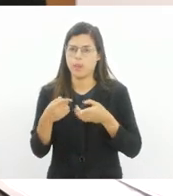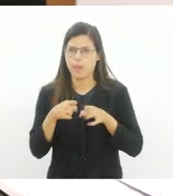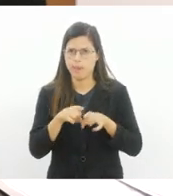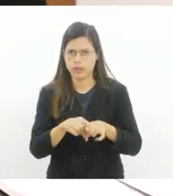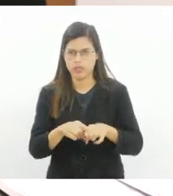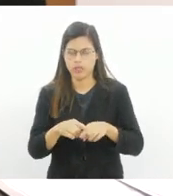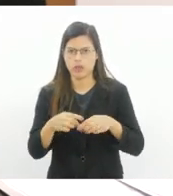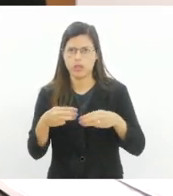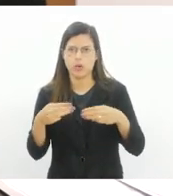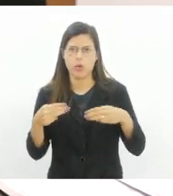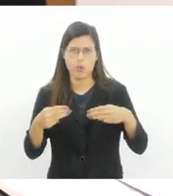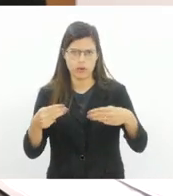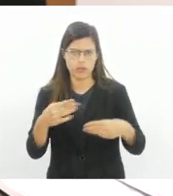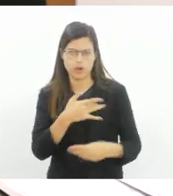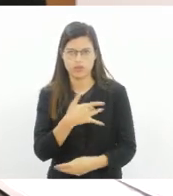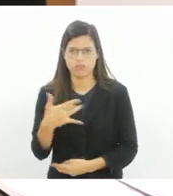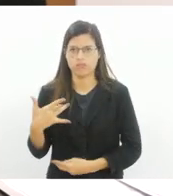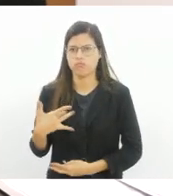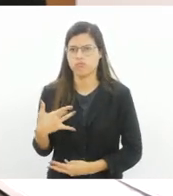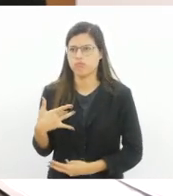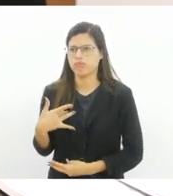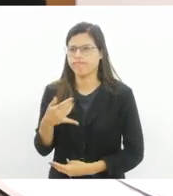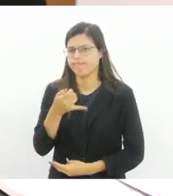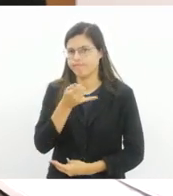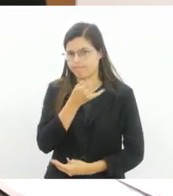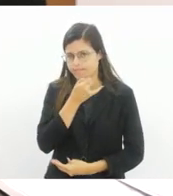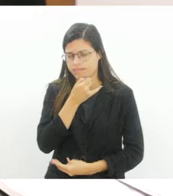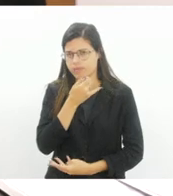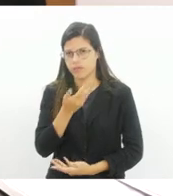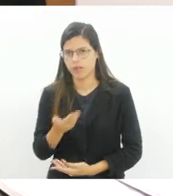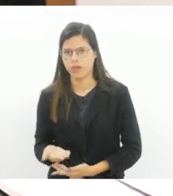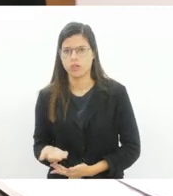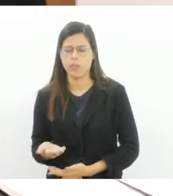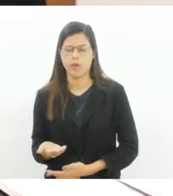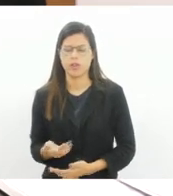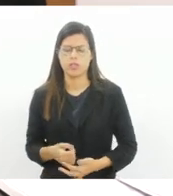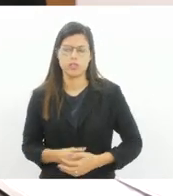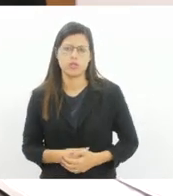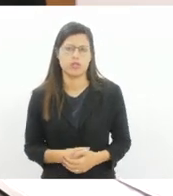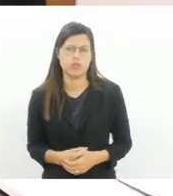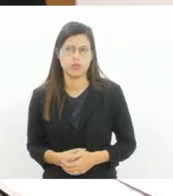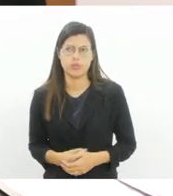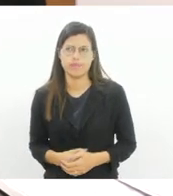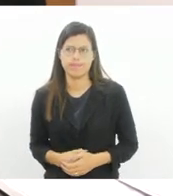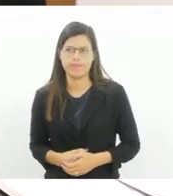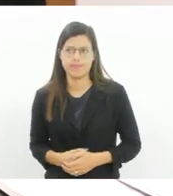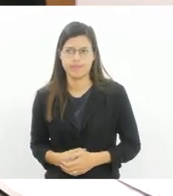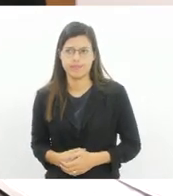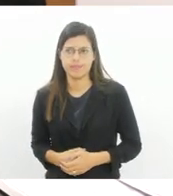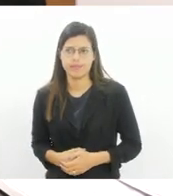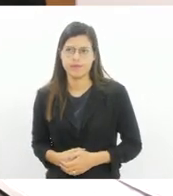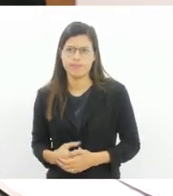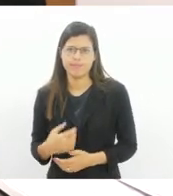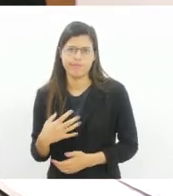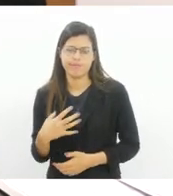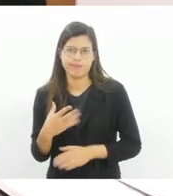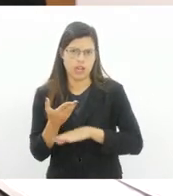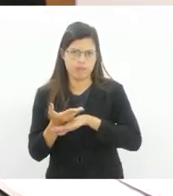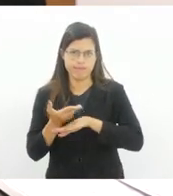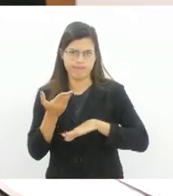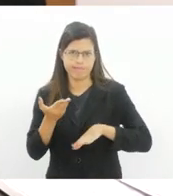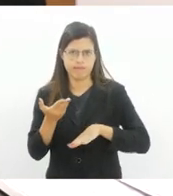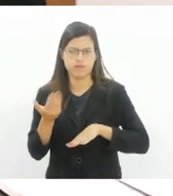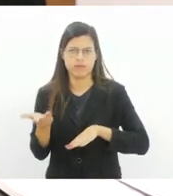Ministério da Saúde e que, lamentavelmente, isso vem... A gente vem se ressentindo disso. É